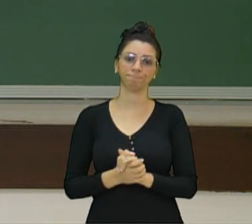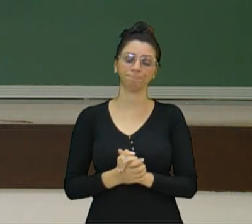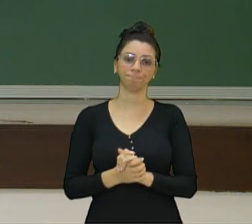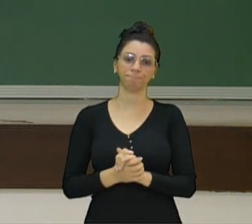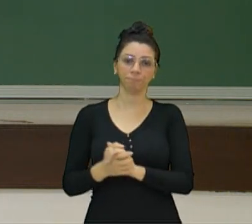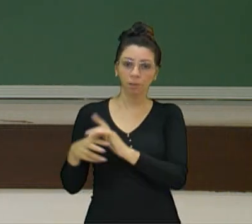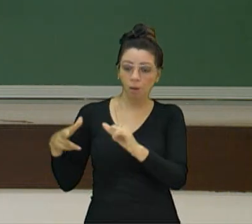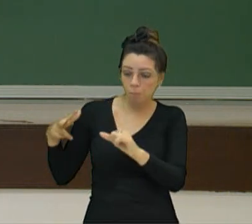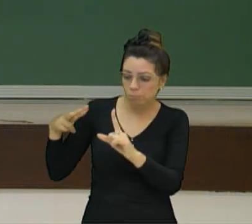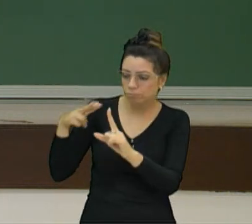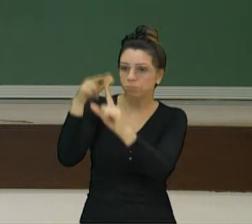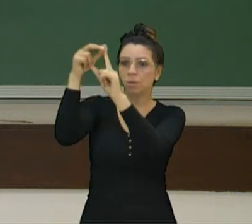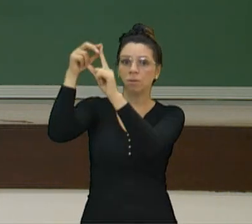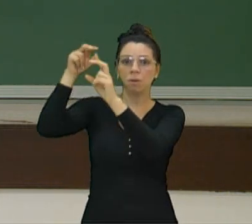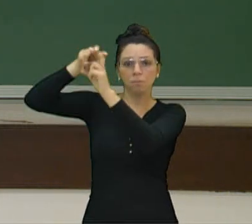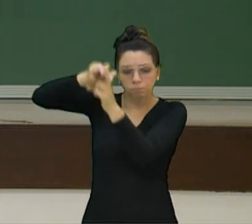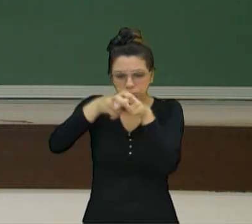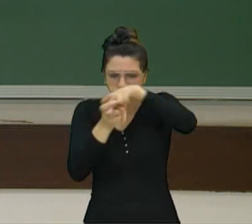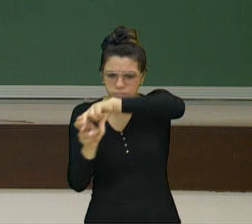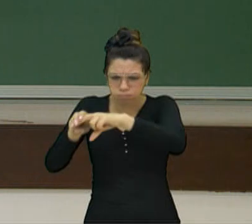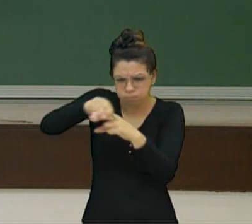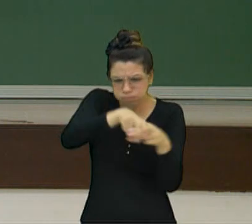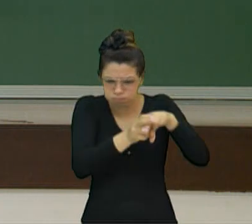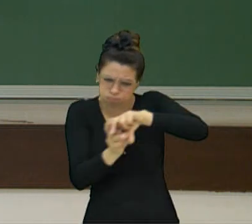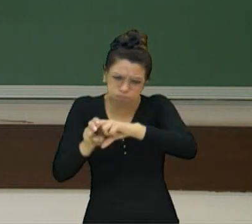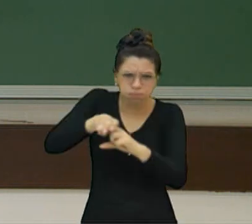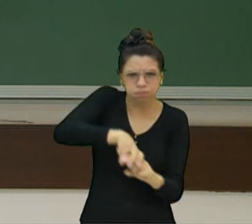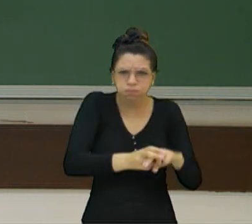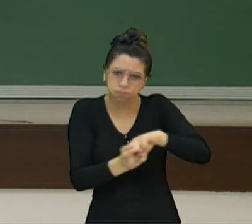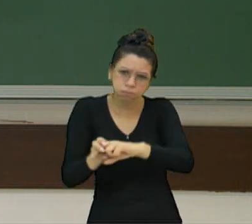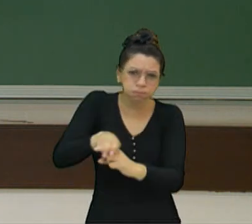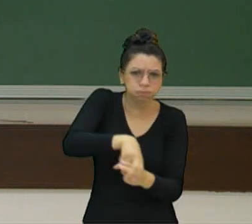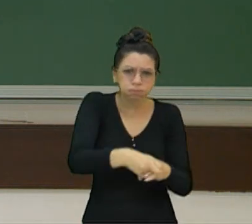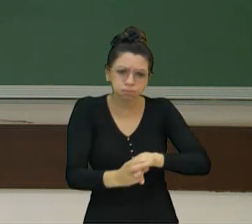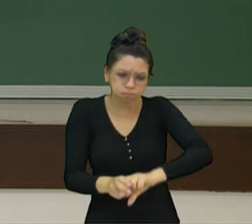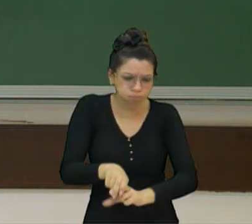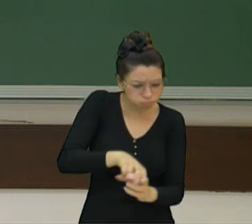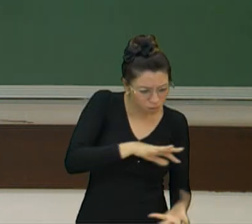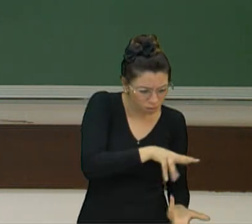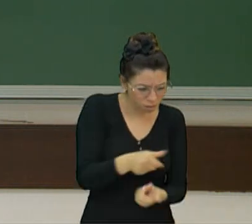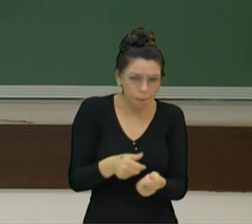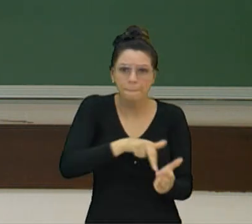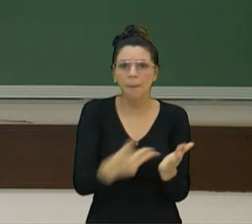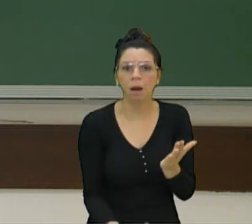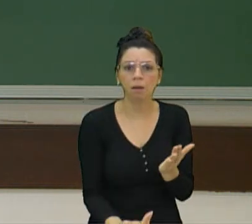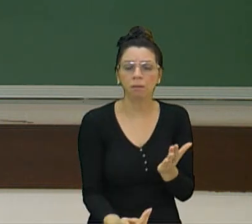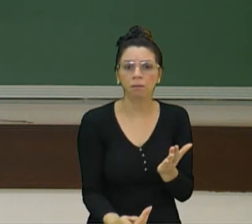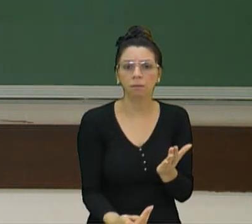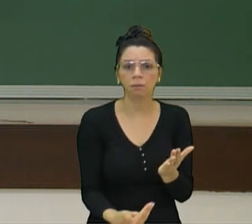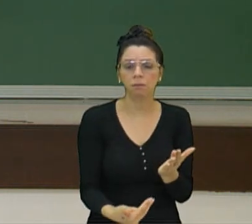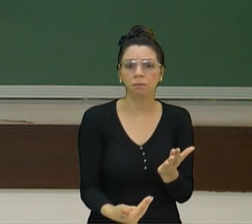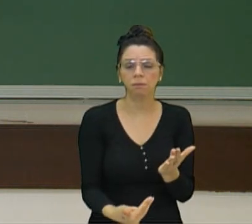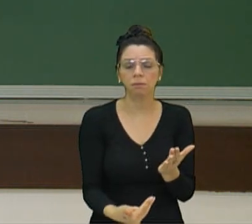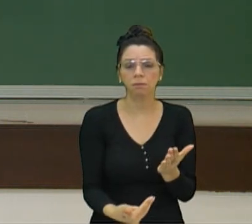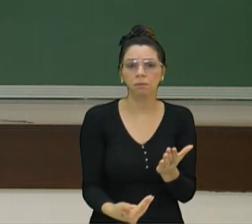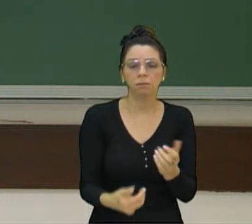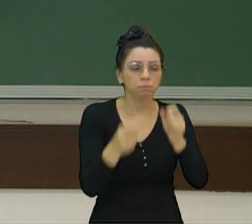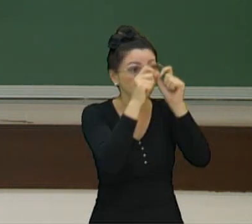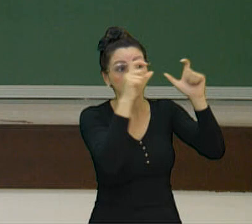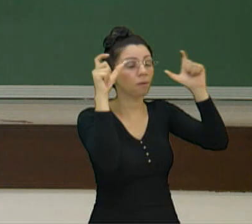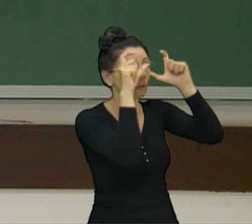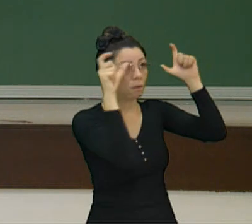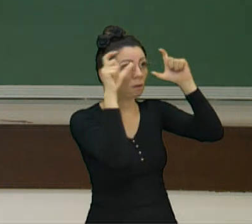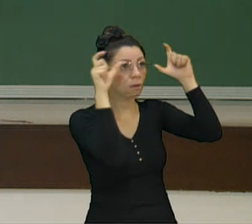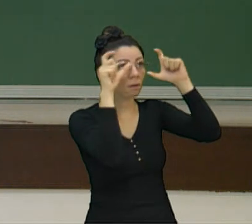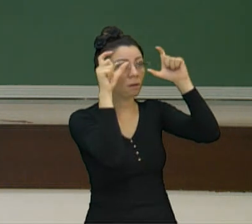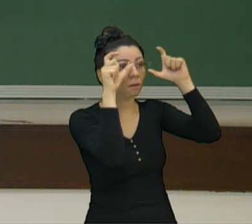solto no espaço. E foi assim que o macaco chegou ao chão, caído, com os olhos arregalados